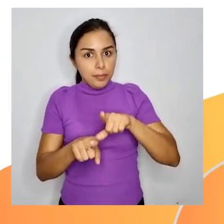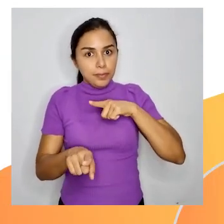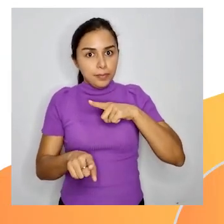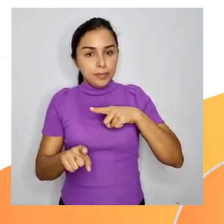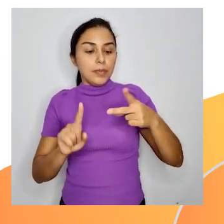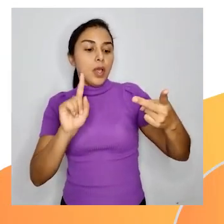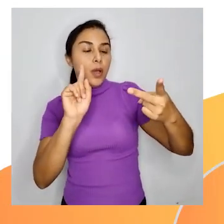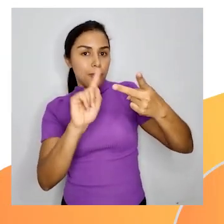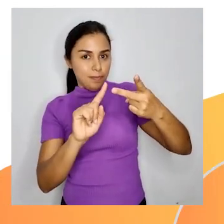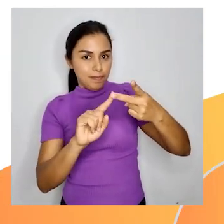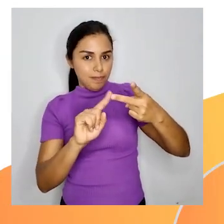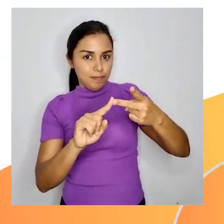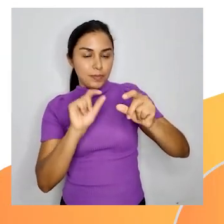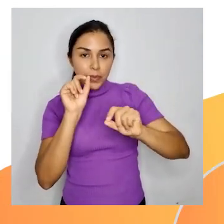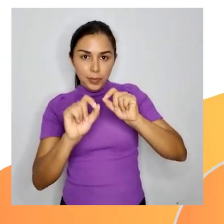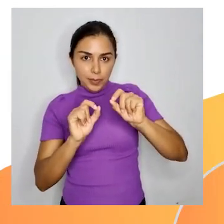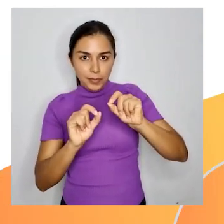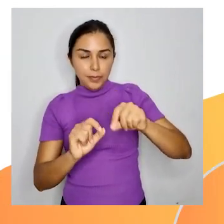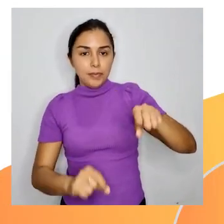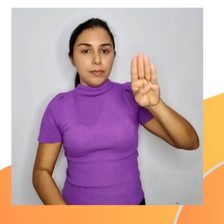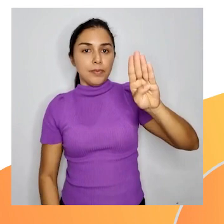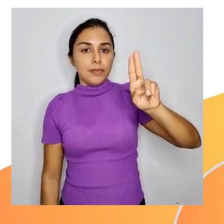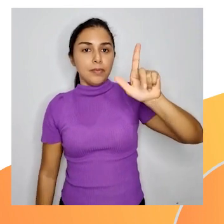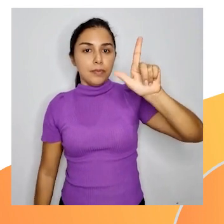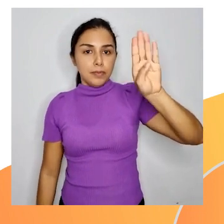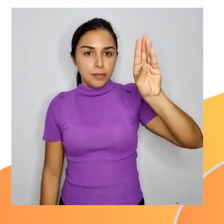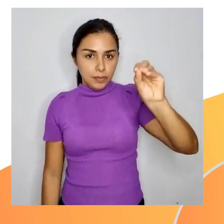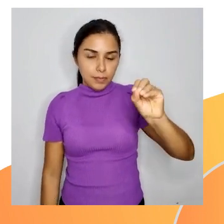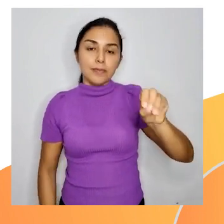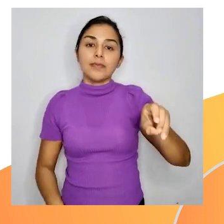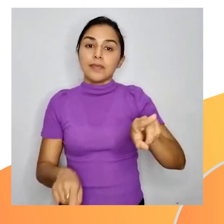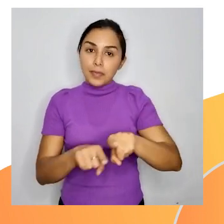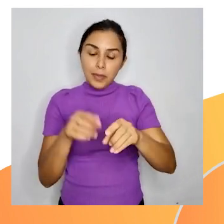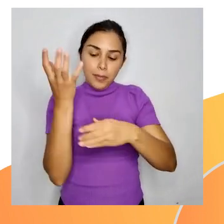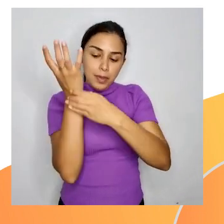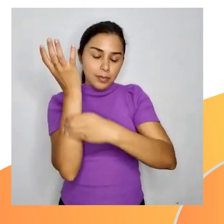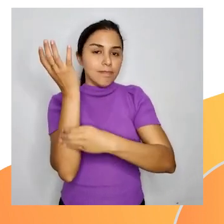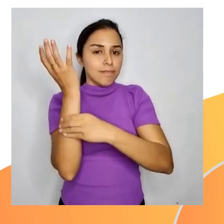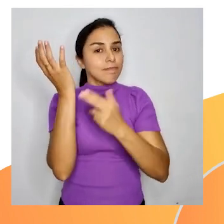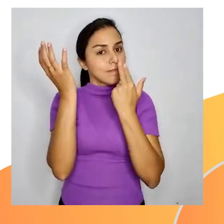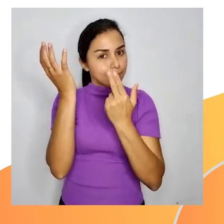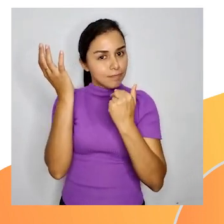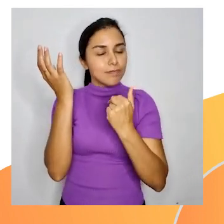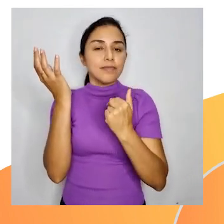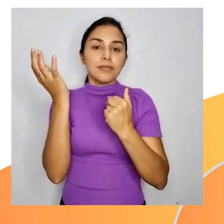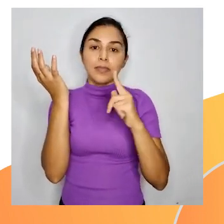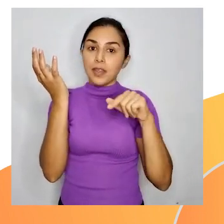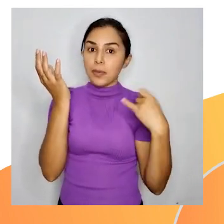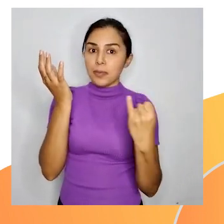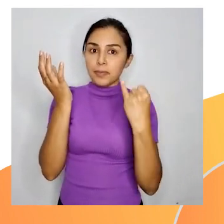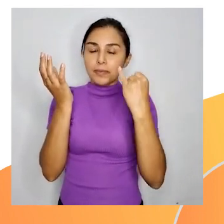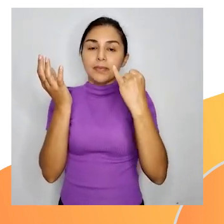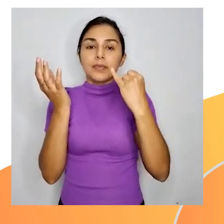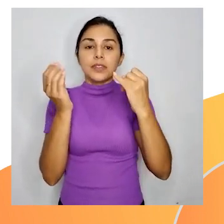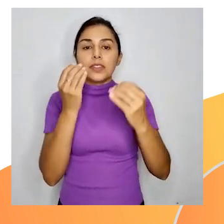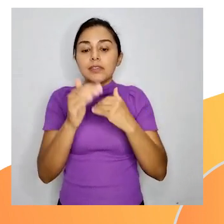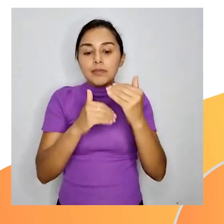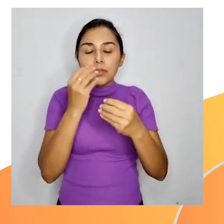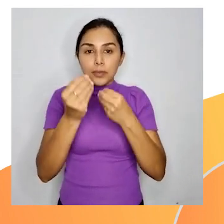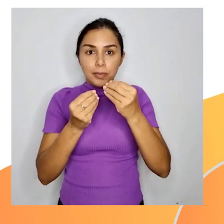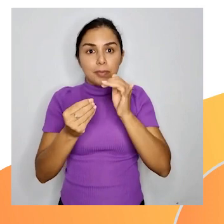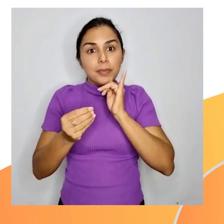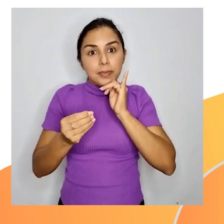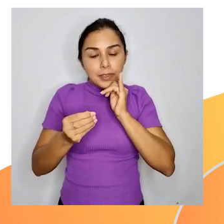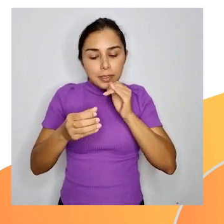também temos os caules chamados de bulbos. Esses caules, que também são nutritivos e têm suas propriedades, se desenvolvem em formato